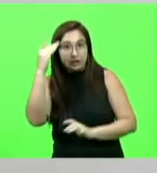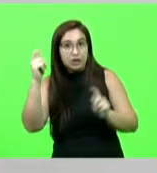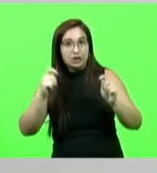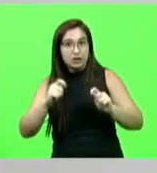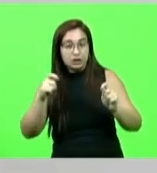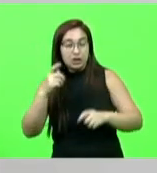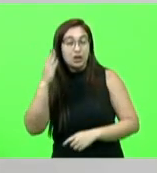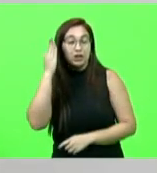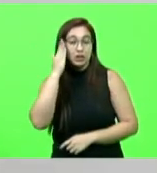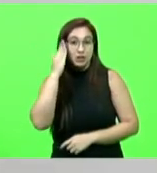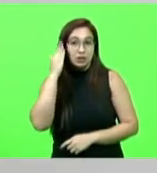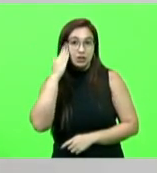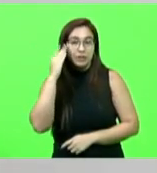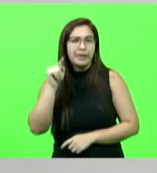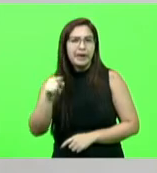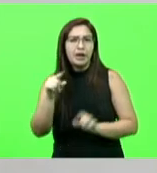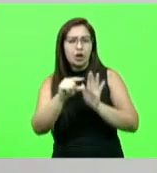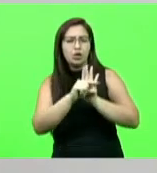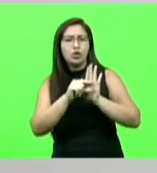A nota técnica